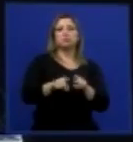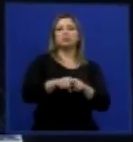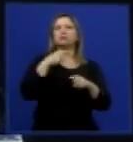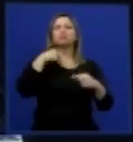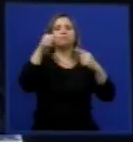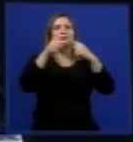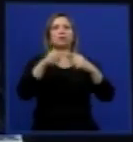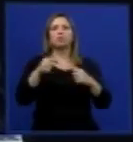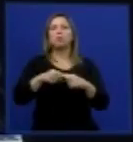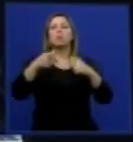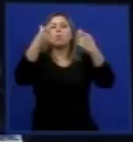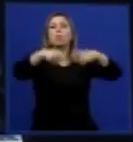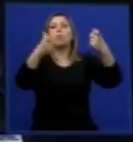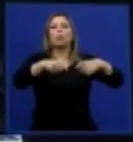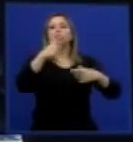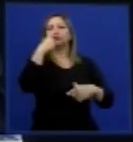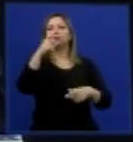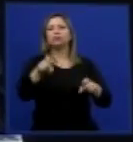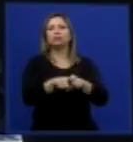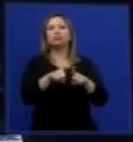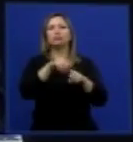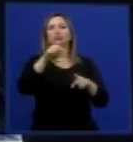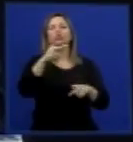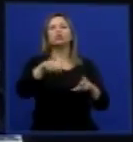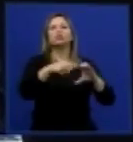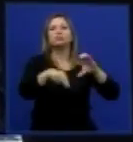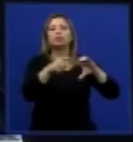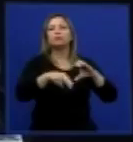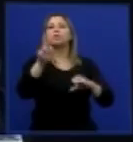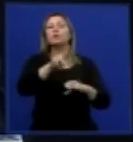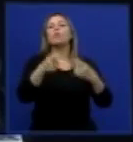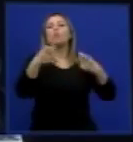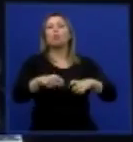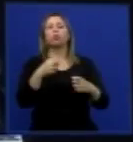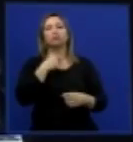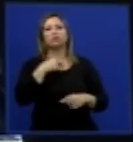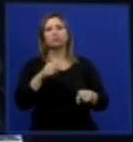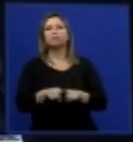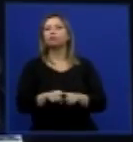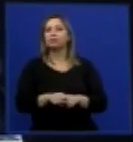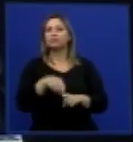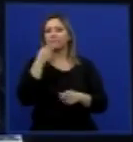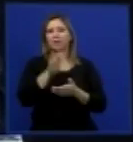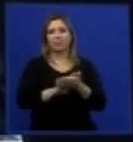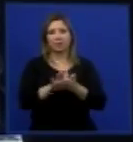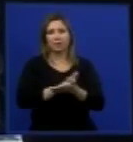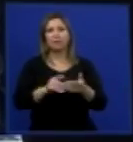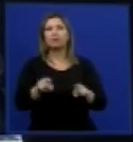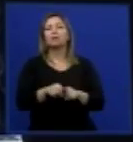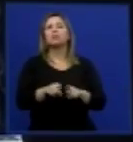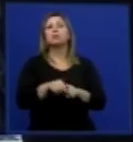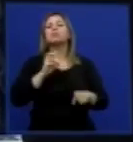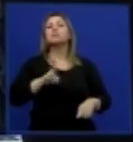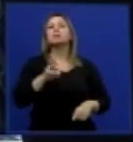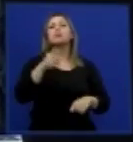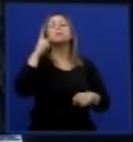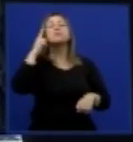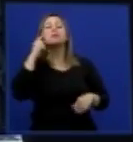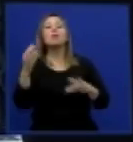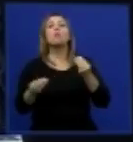destinação ambientalmente adequada de pneus inservíveis e não há que se falar assim em descumprimento de preceito